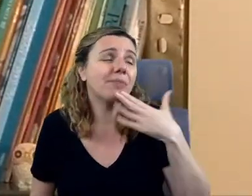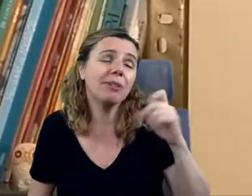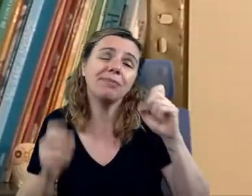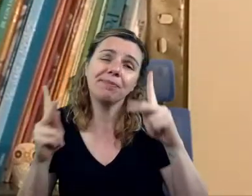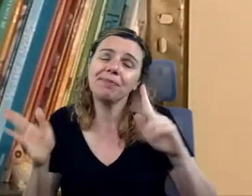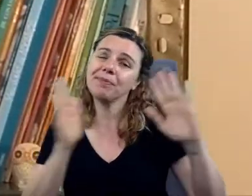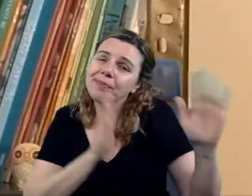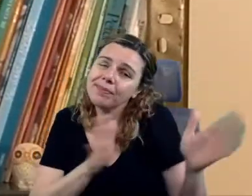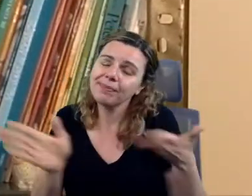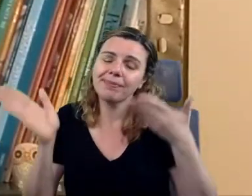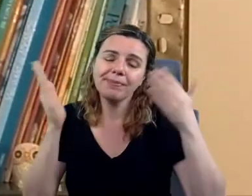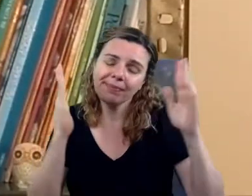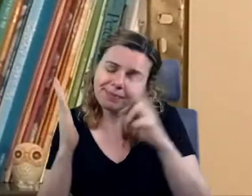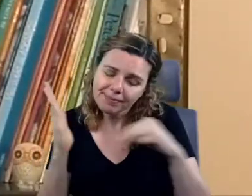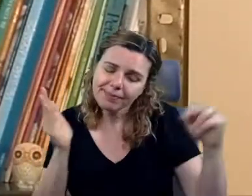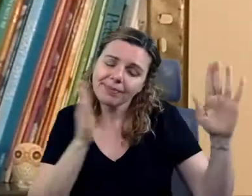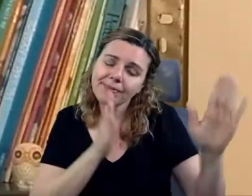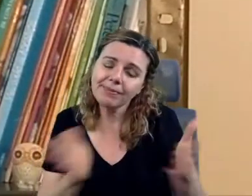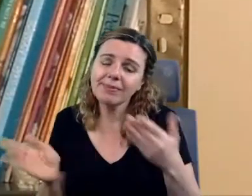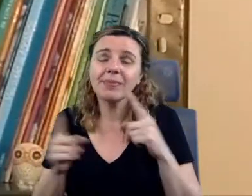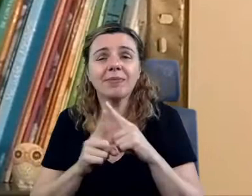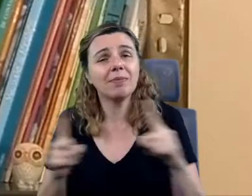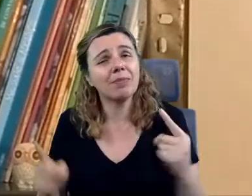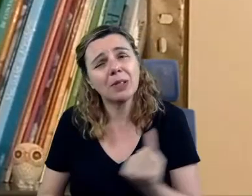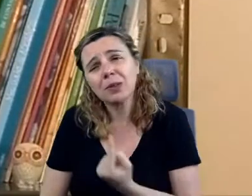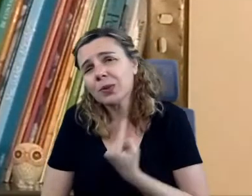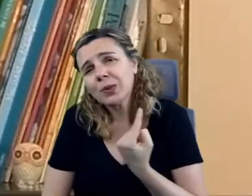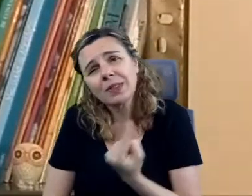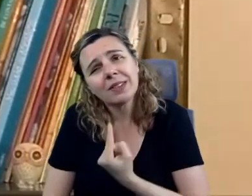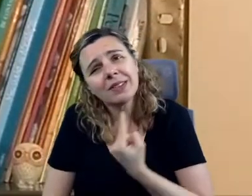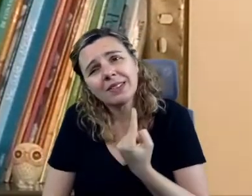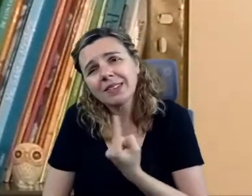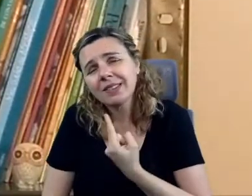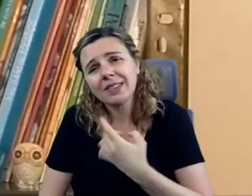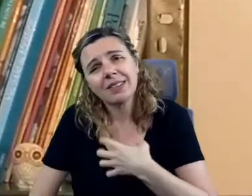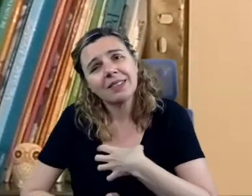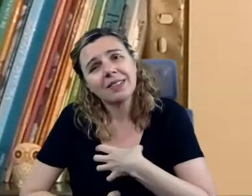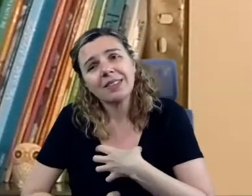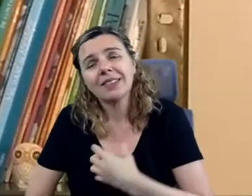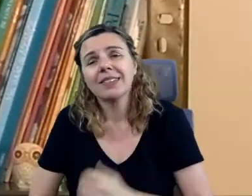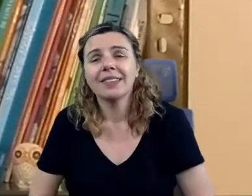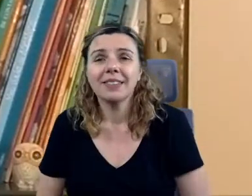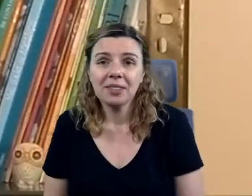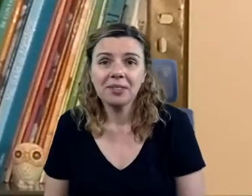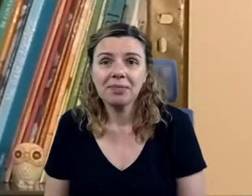olhos. Mas estava muito, muito só.